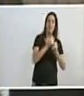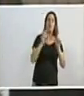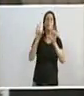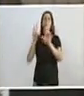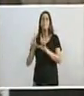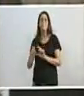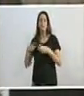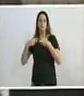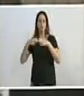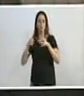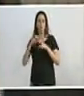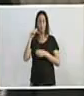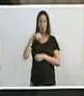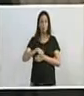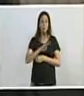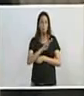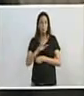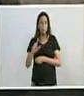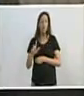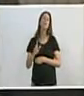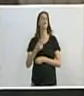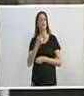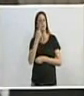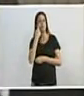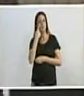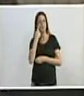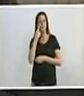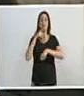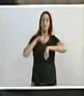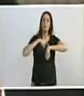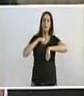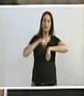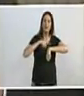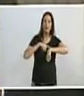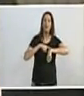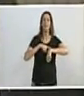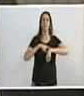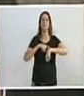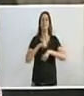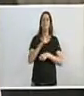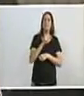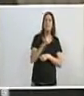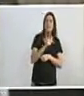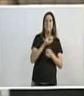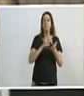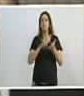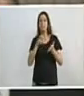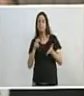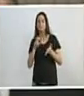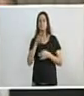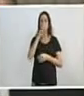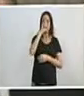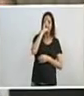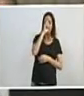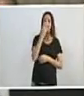nossa cidade, basta estar na hora do rush. Nós vimos todo dia aqui de manhã cedo a loucura que é. Né?